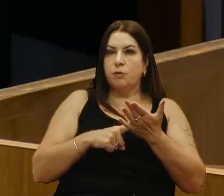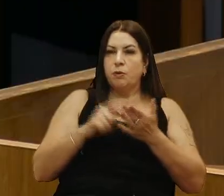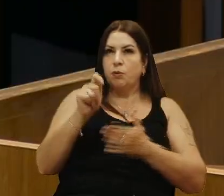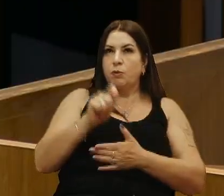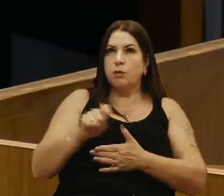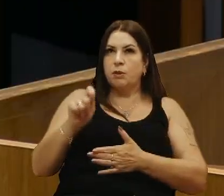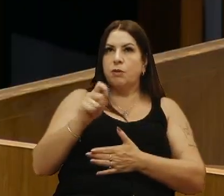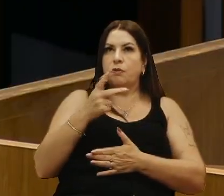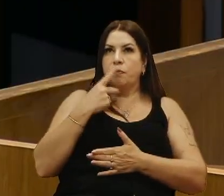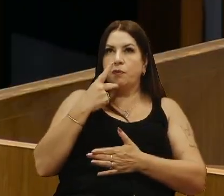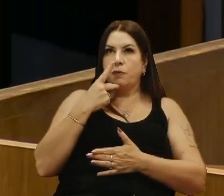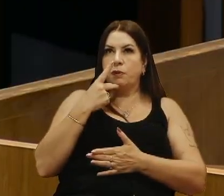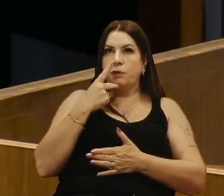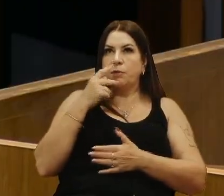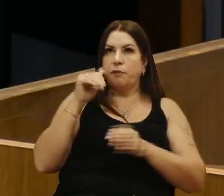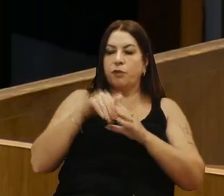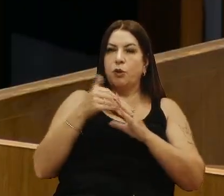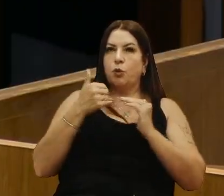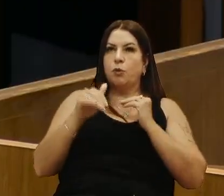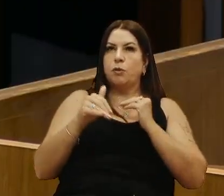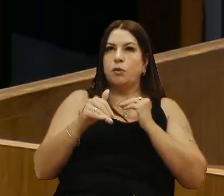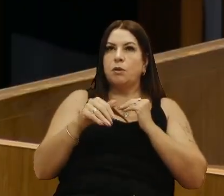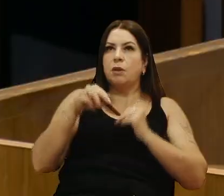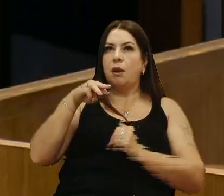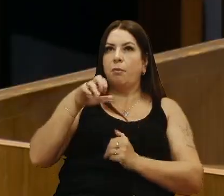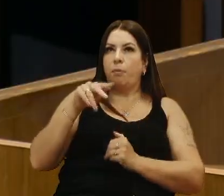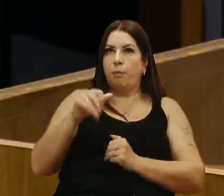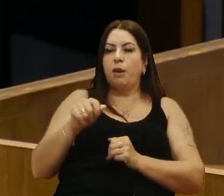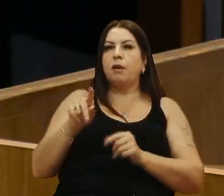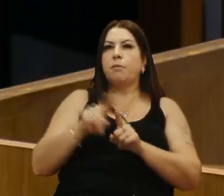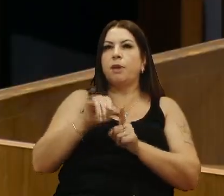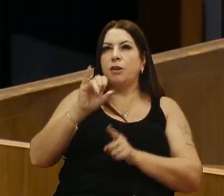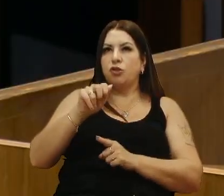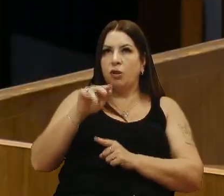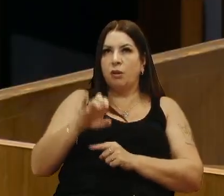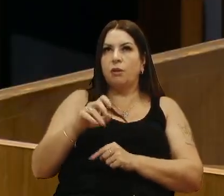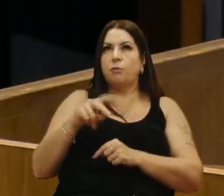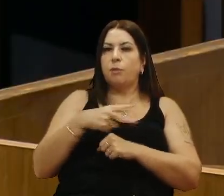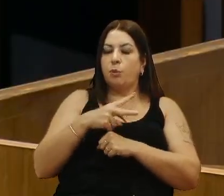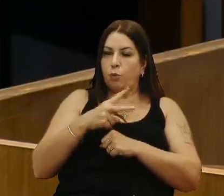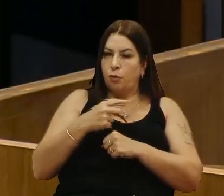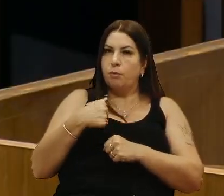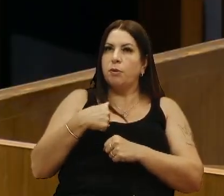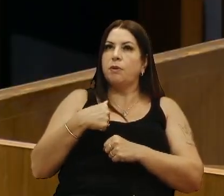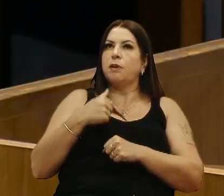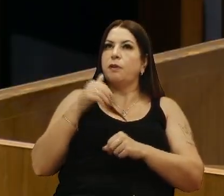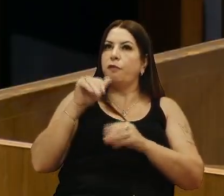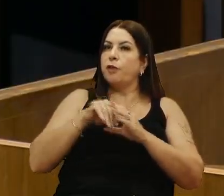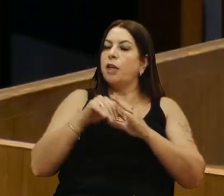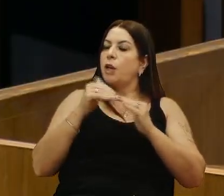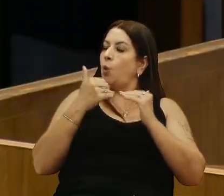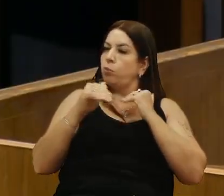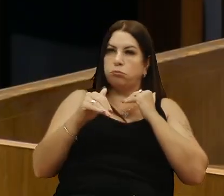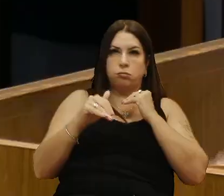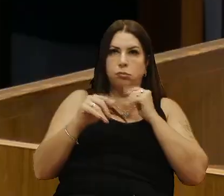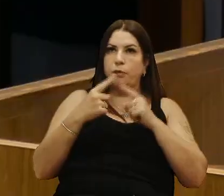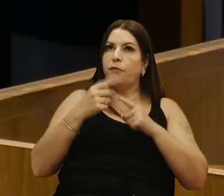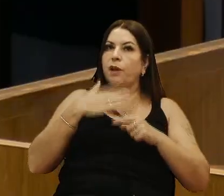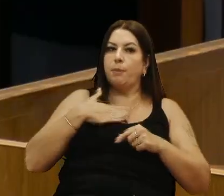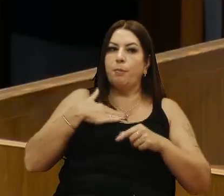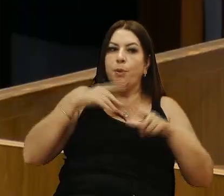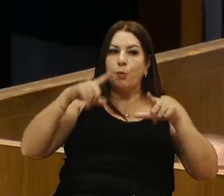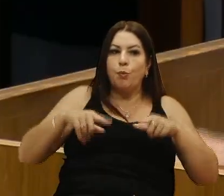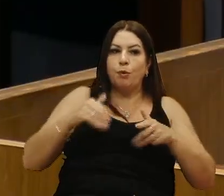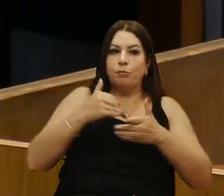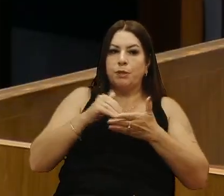iria falar, mas eu votei contrário. Falei para a Milena desde o princípio, para a Jaque, para quem me procurou. E falei que eu votaria contrário, e falei para o meu